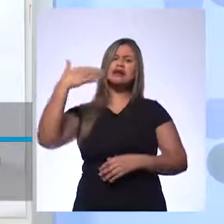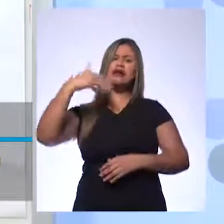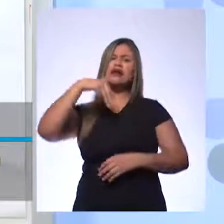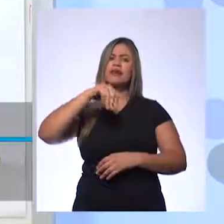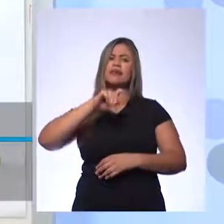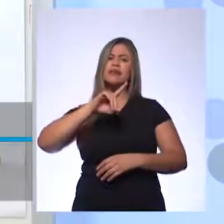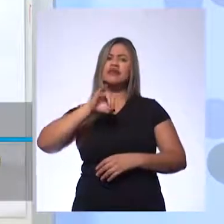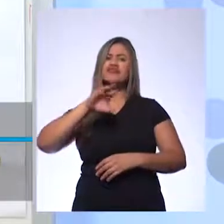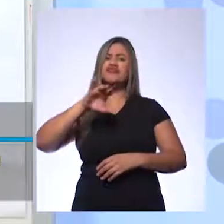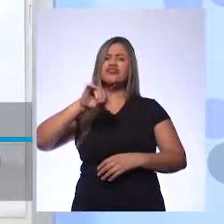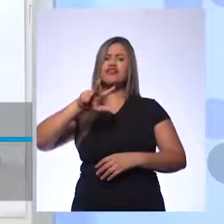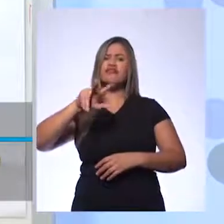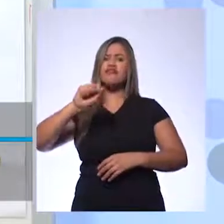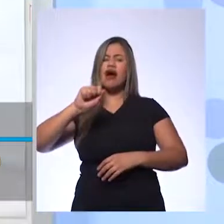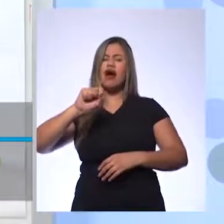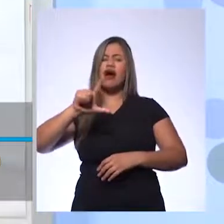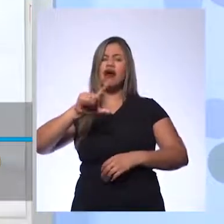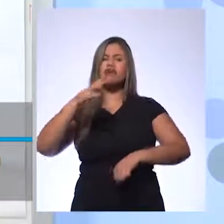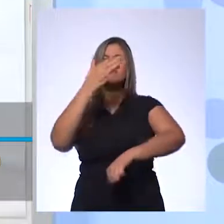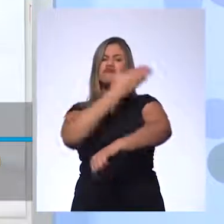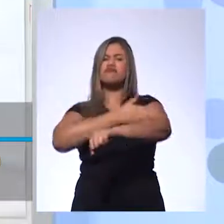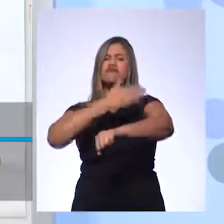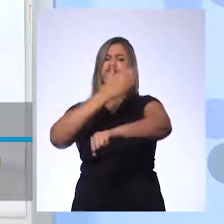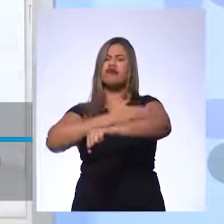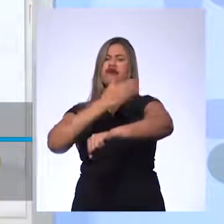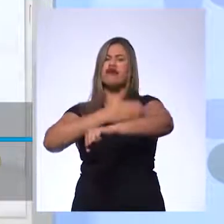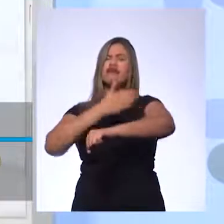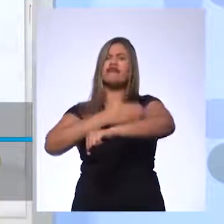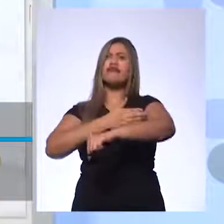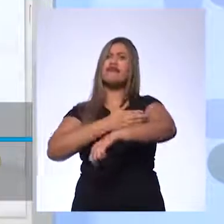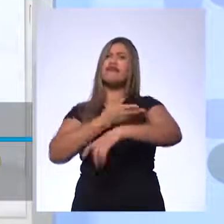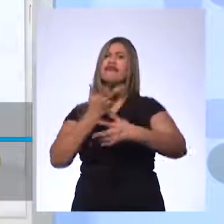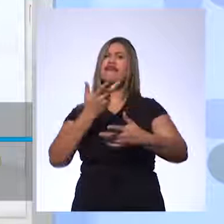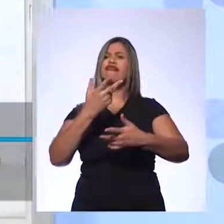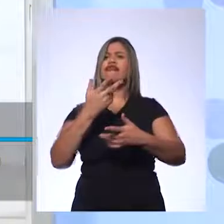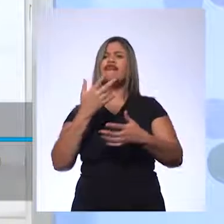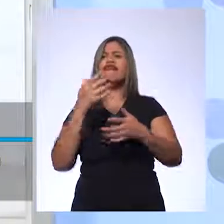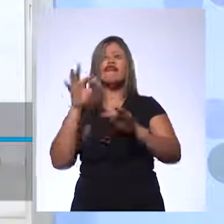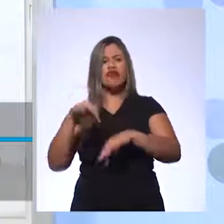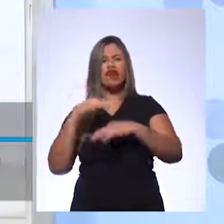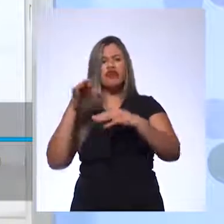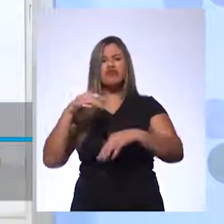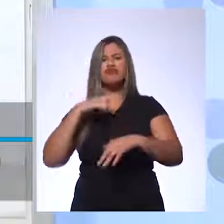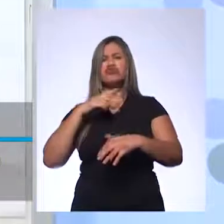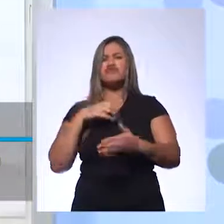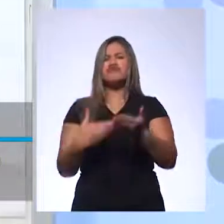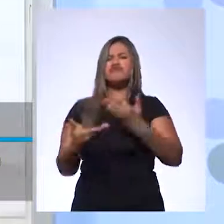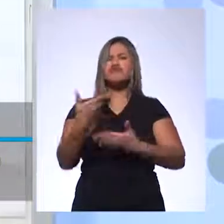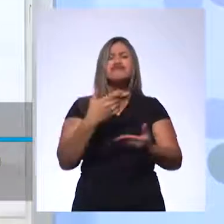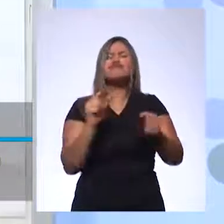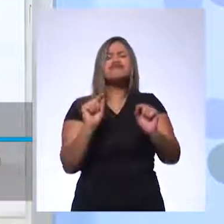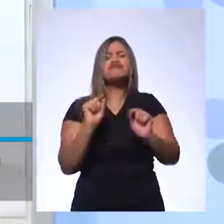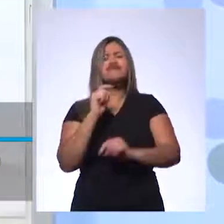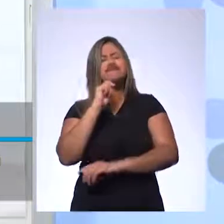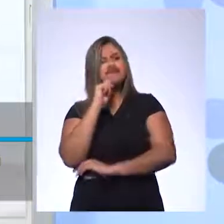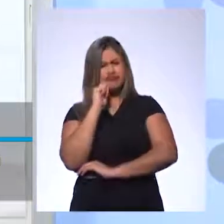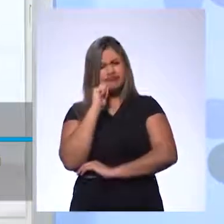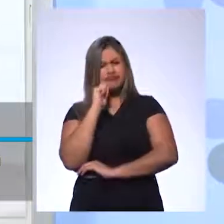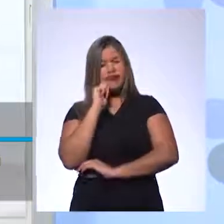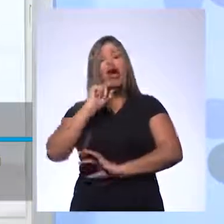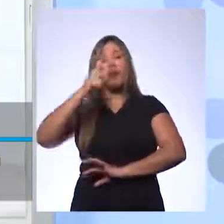Netinho era um feudo com a relação com que nós vamos fazer aqui percebam que quando